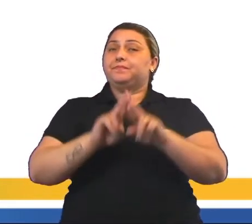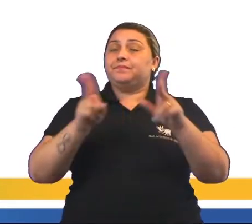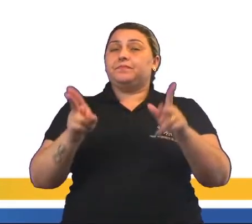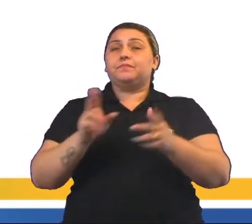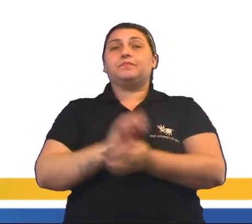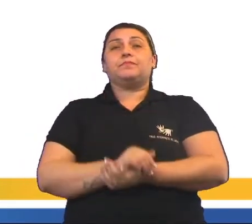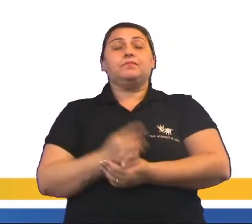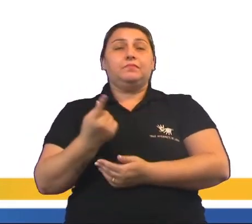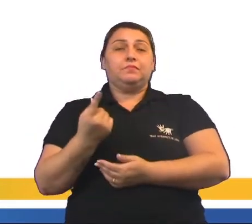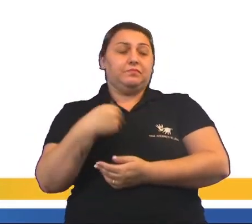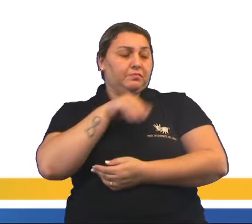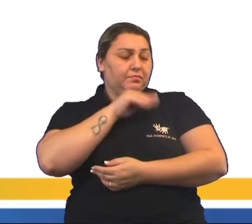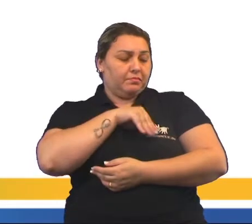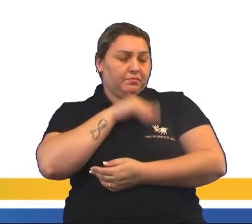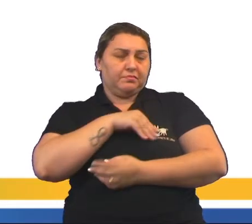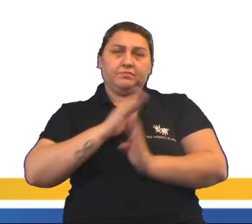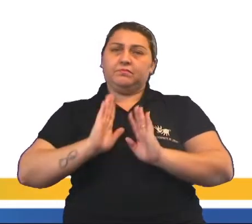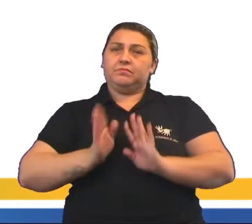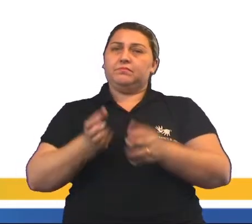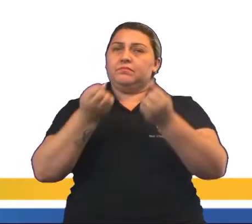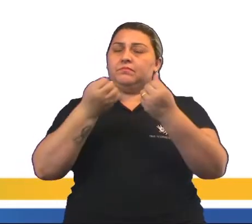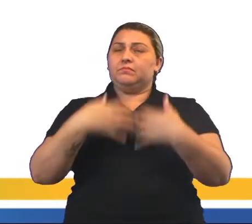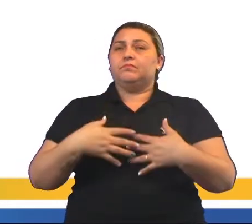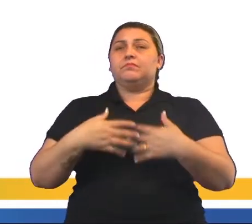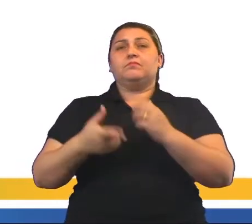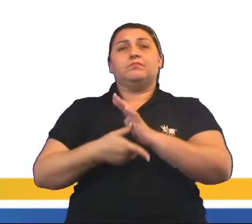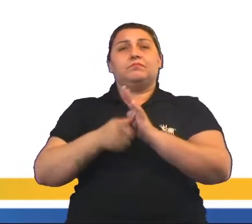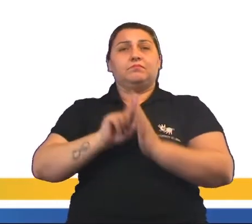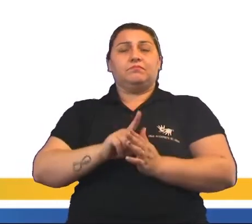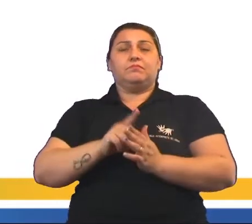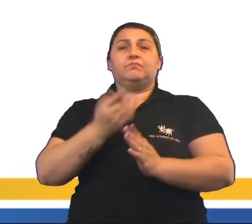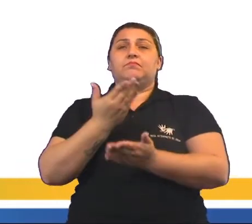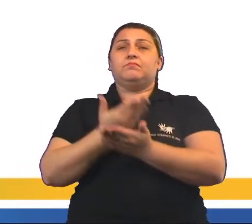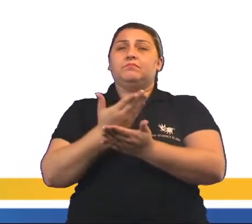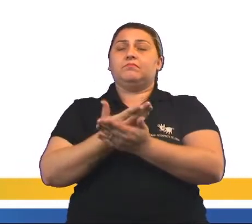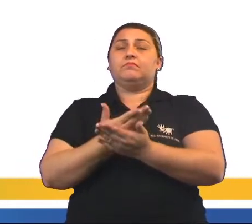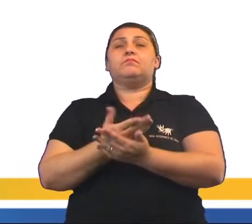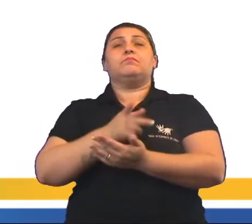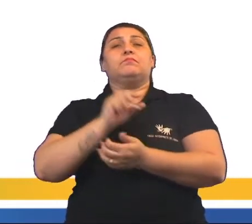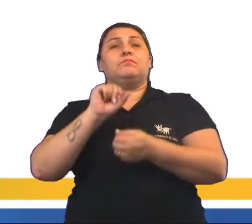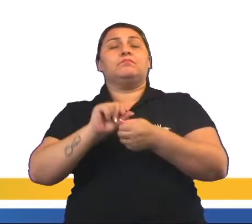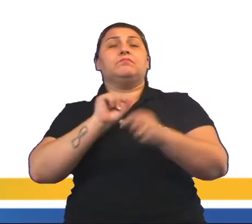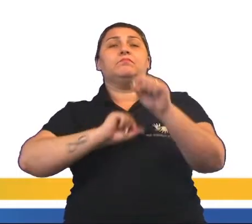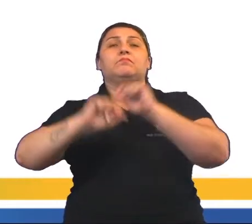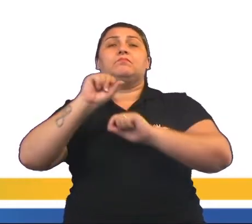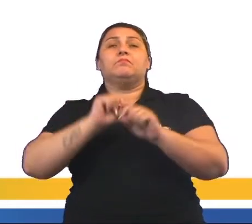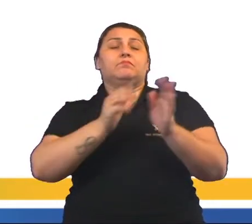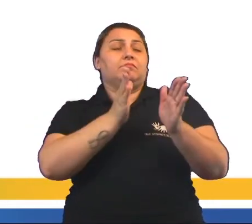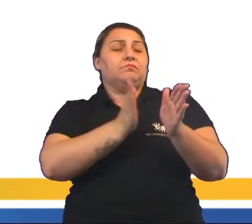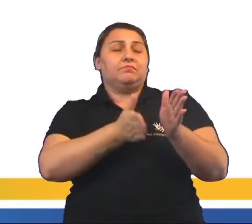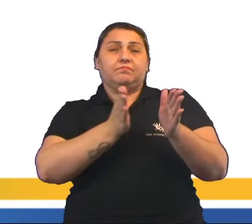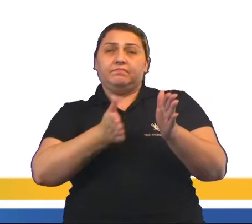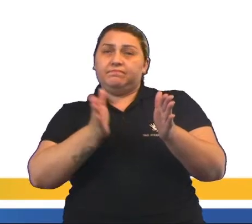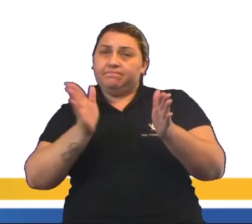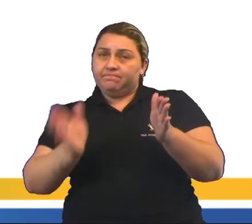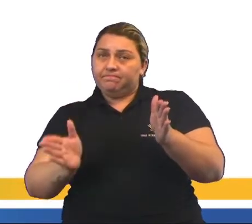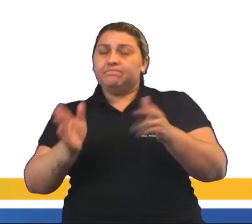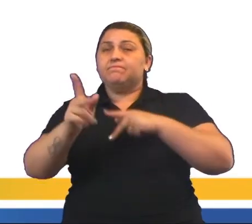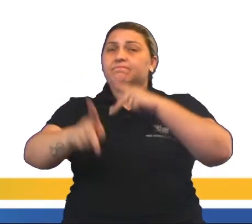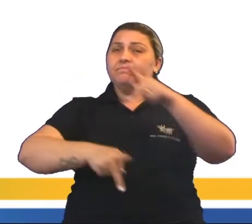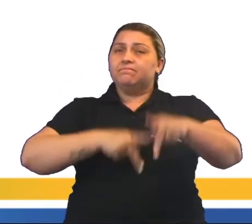diferença de renda, conforme foi explicado anteriormente a vocês, que faz com que parcela considerável